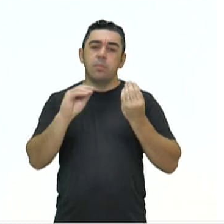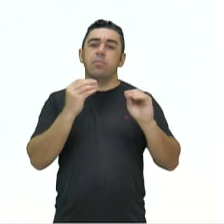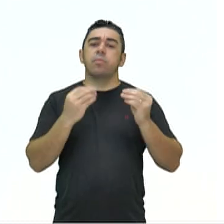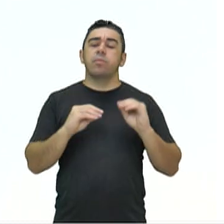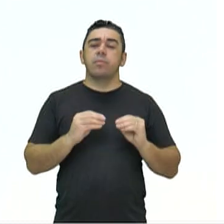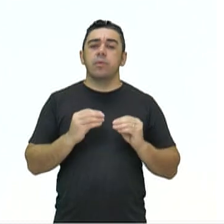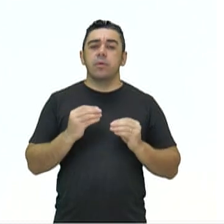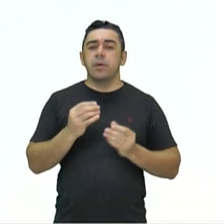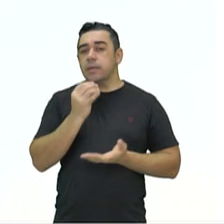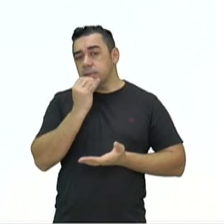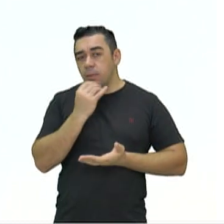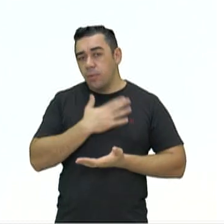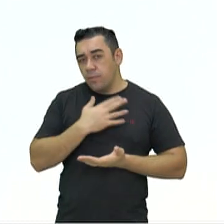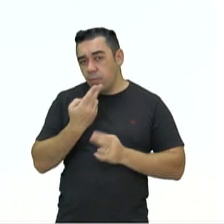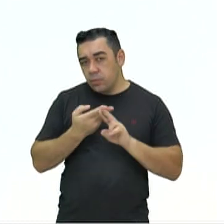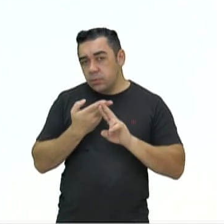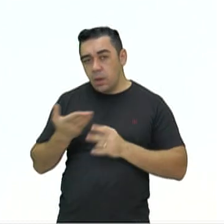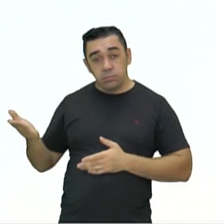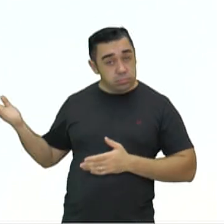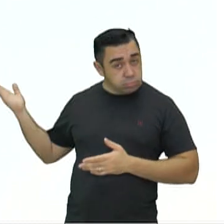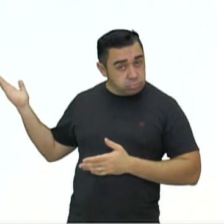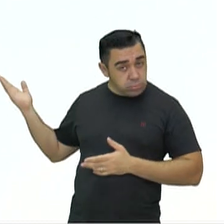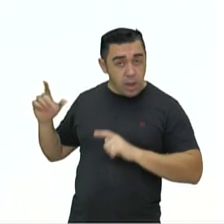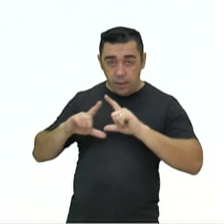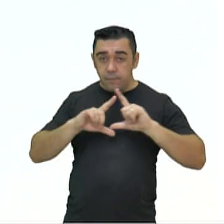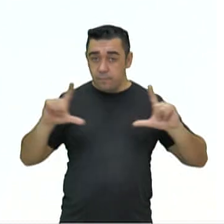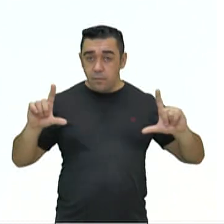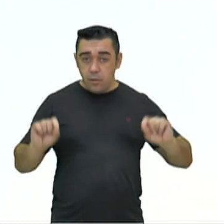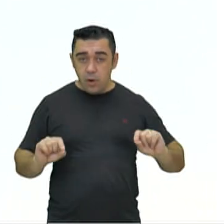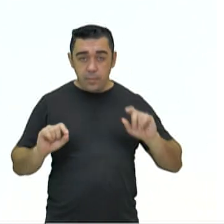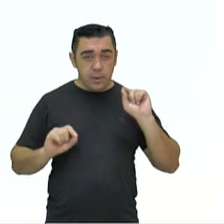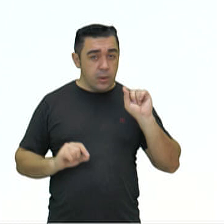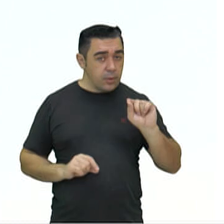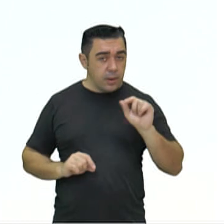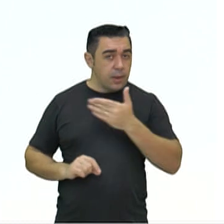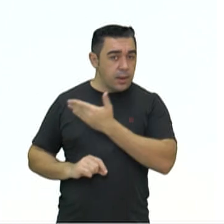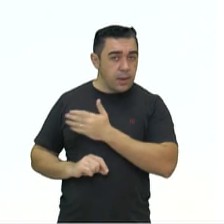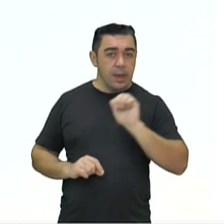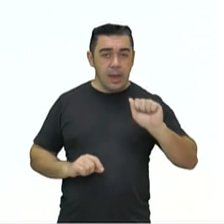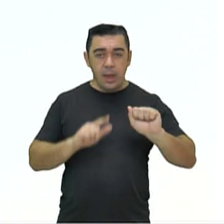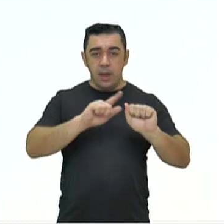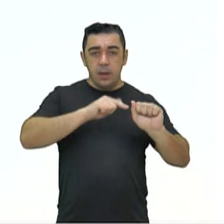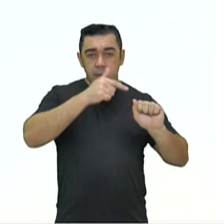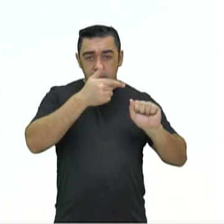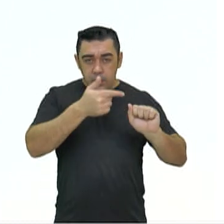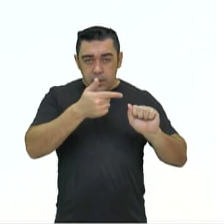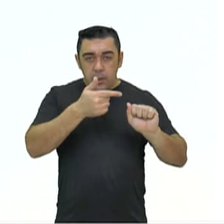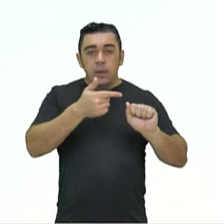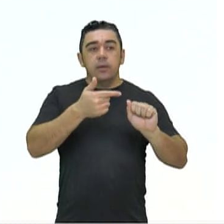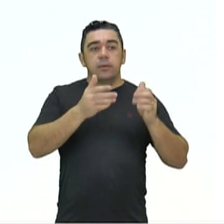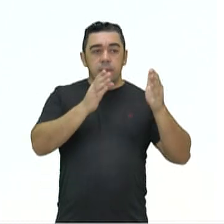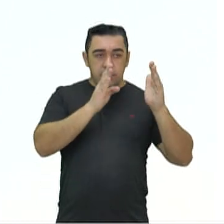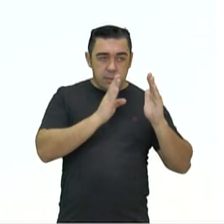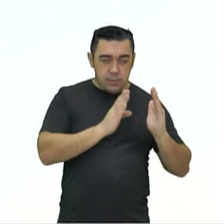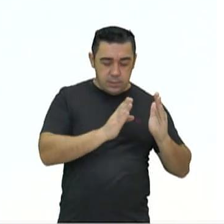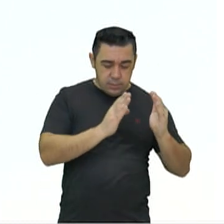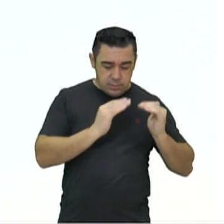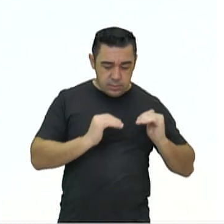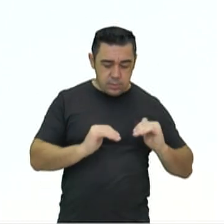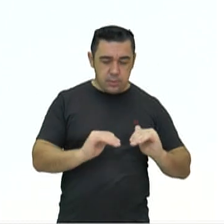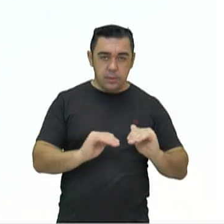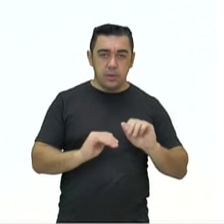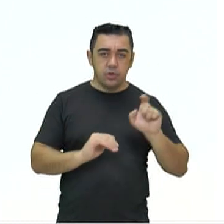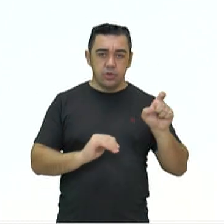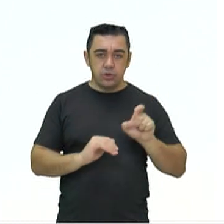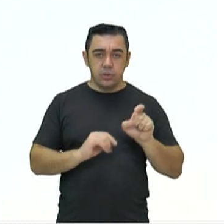é o modelo de equação que eu vou usar. Lembrando, então, que o A ao quadrado vai estar embaixo do x